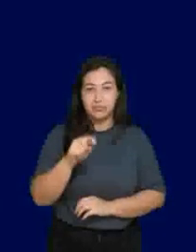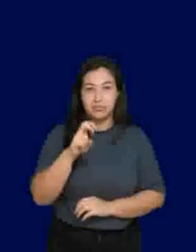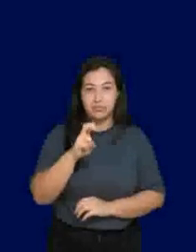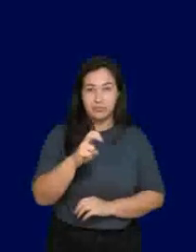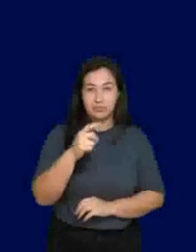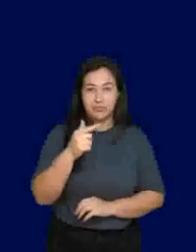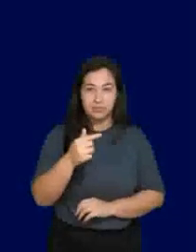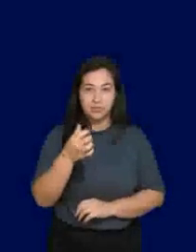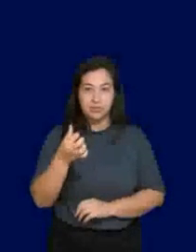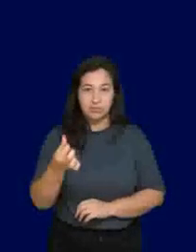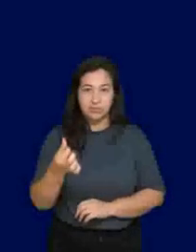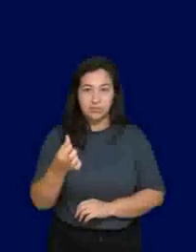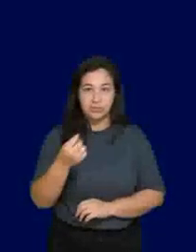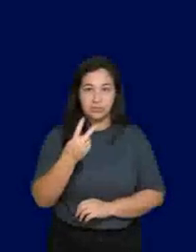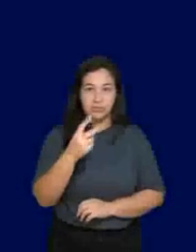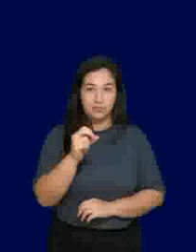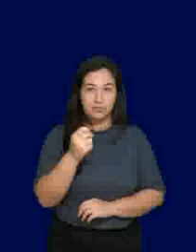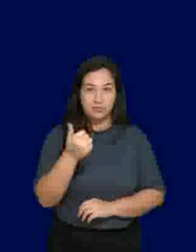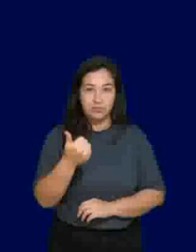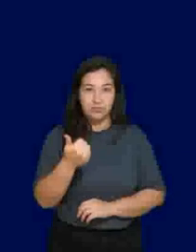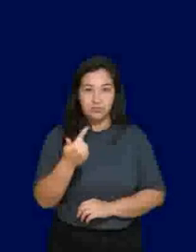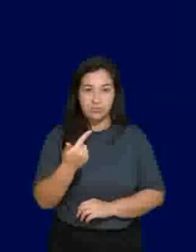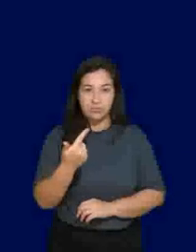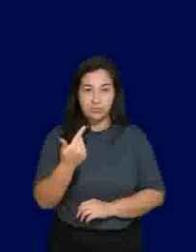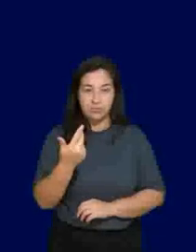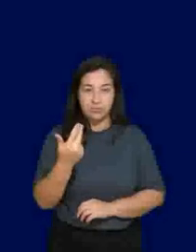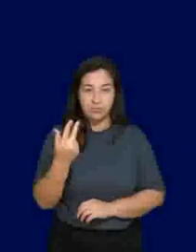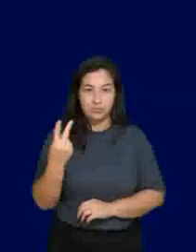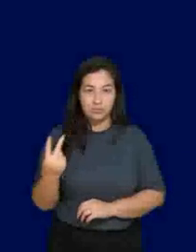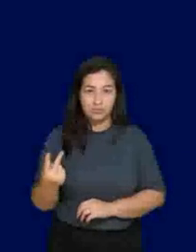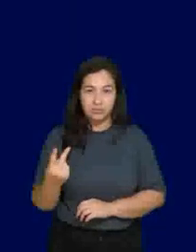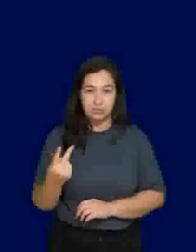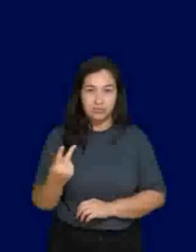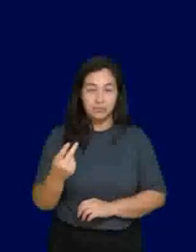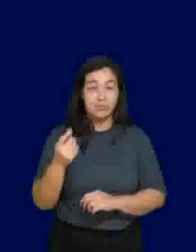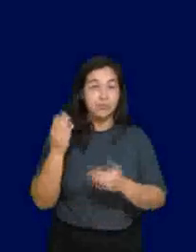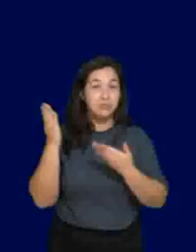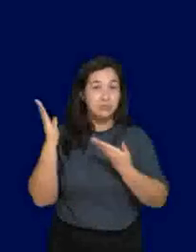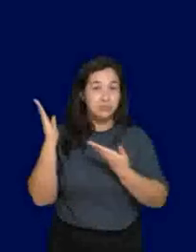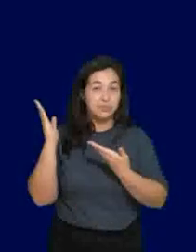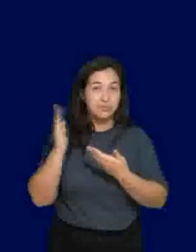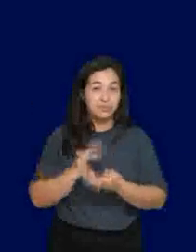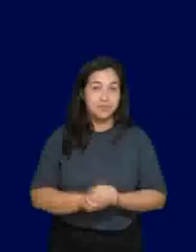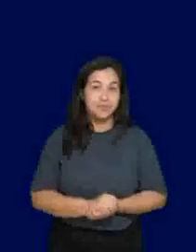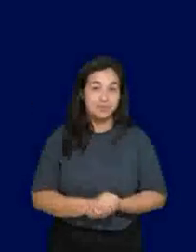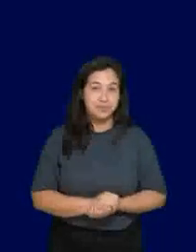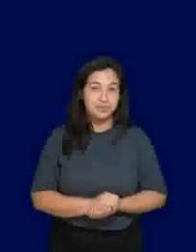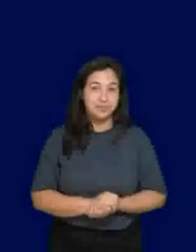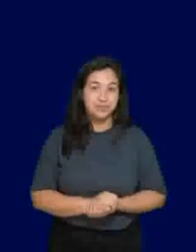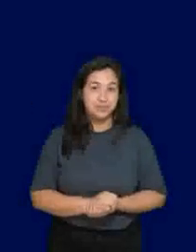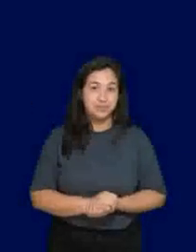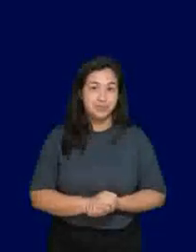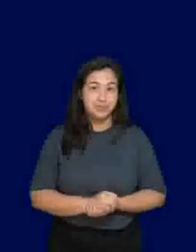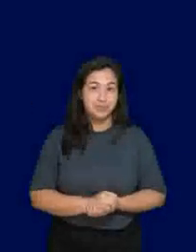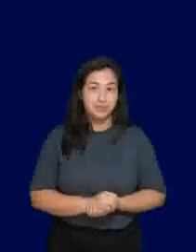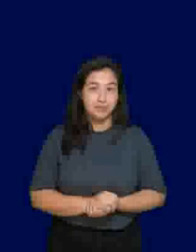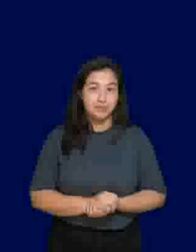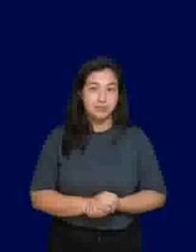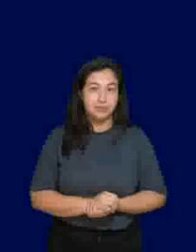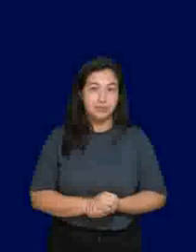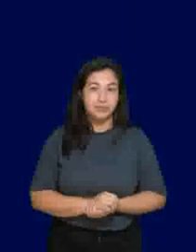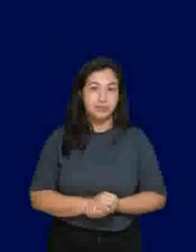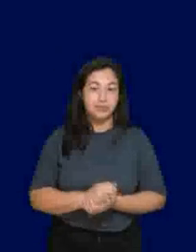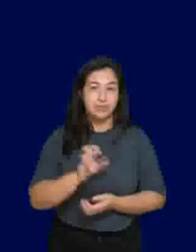18.576/2022, que dispõe sobre a dispensa de apresentação de certidão negativa de débitos estaduais,